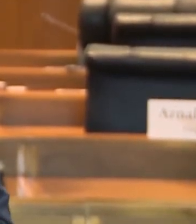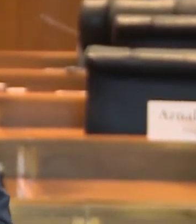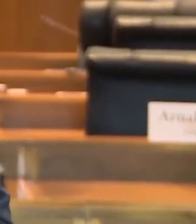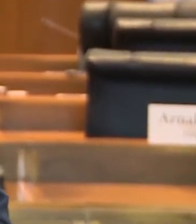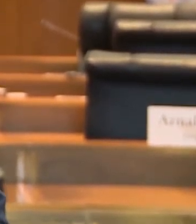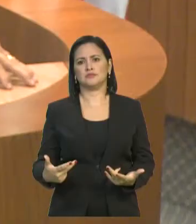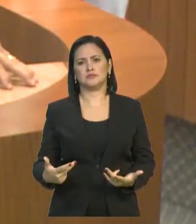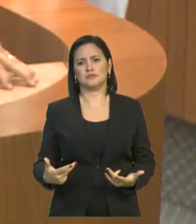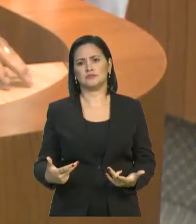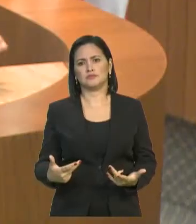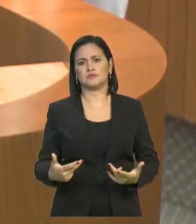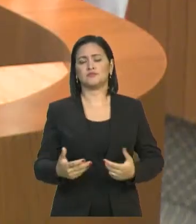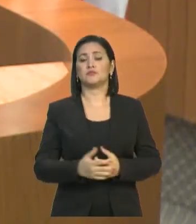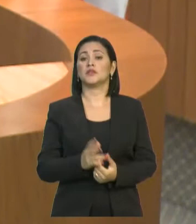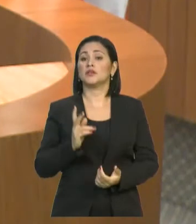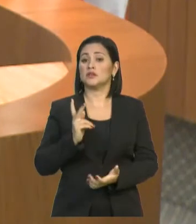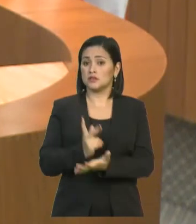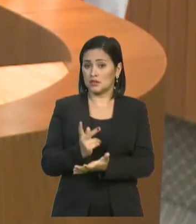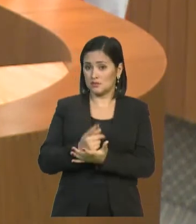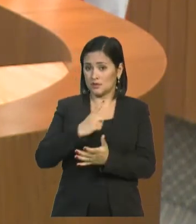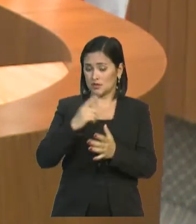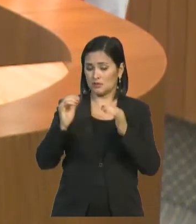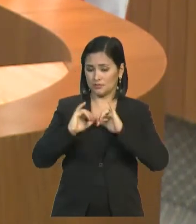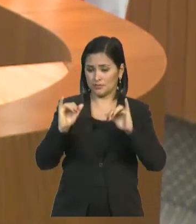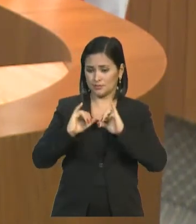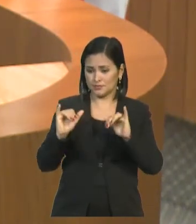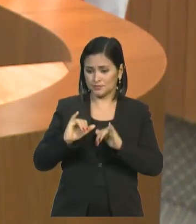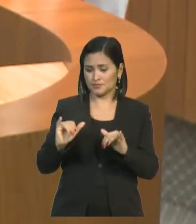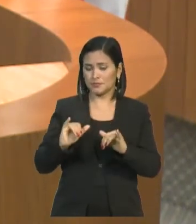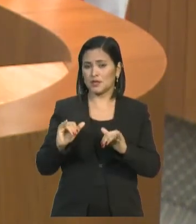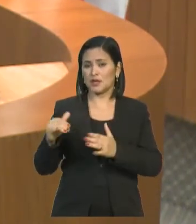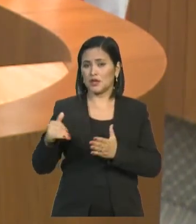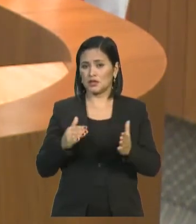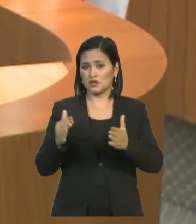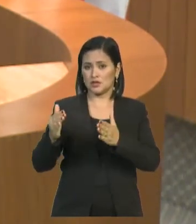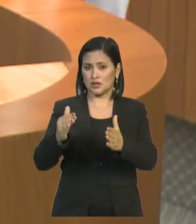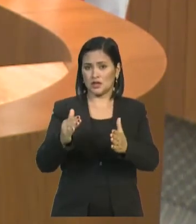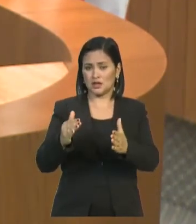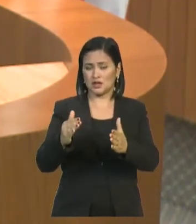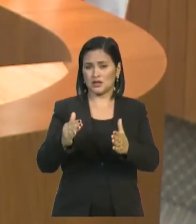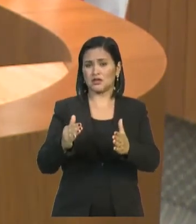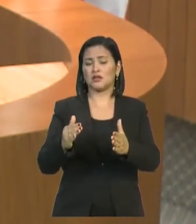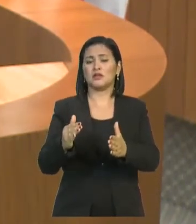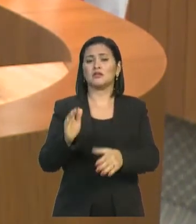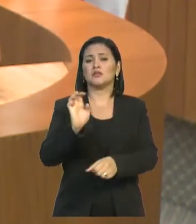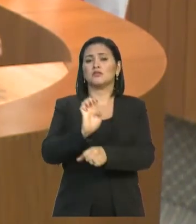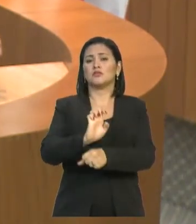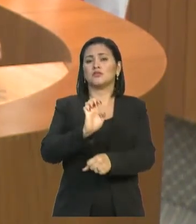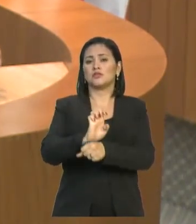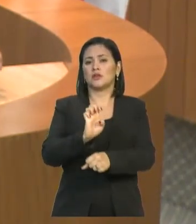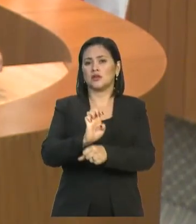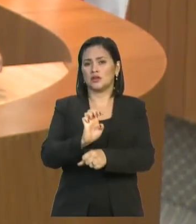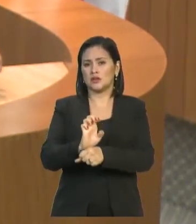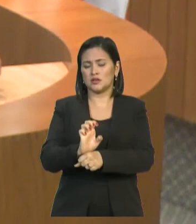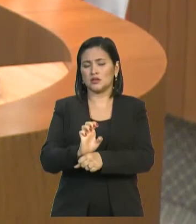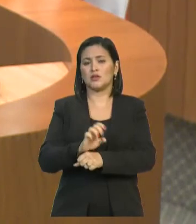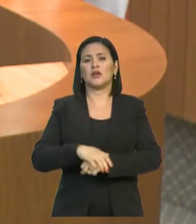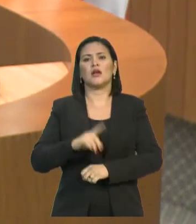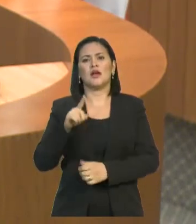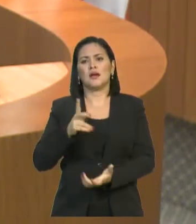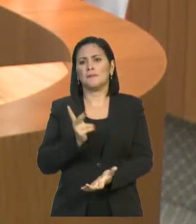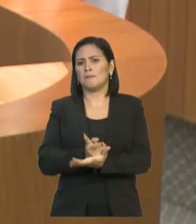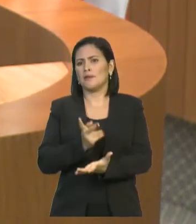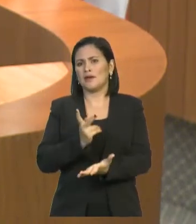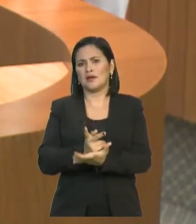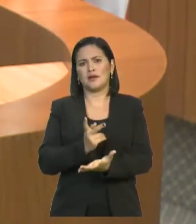do deputado Fábio Braga. E ano após ano nós vimos que essas estradas são as mesmas, e na maioria das mesmas, os